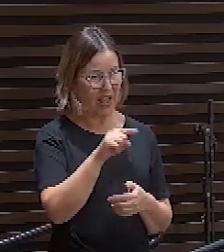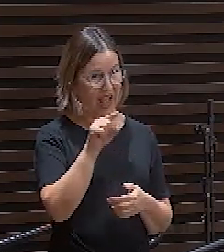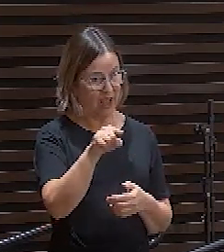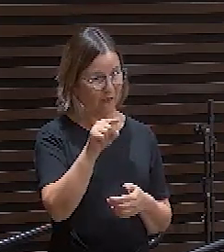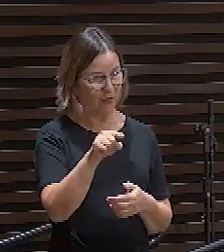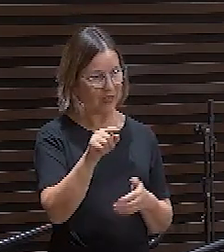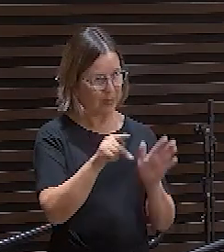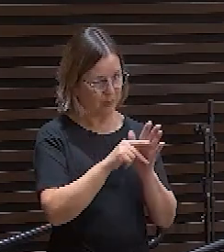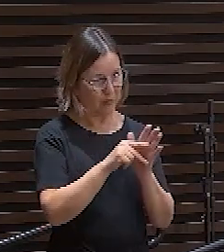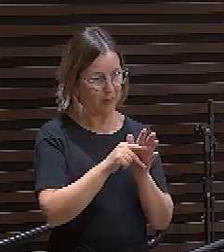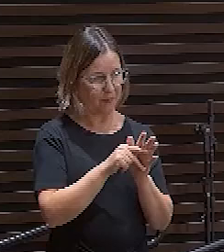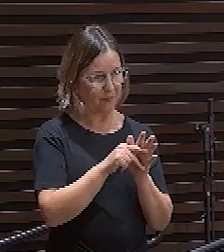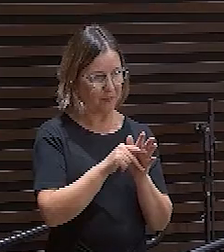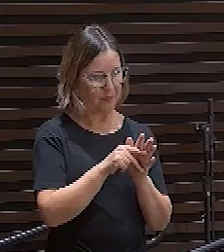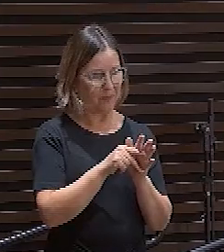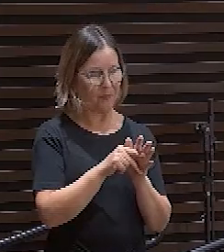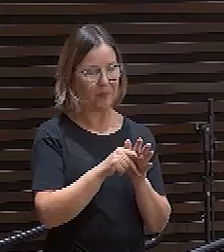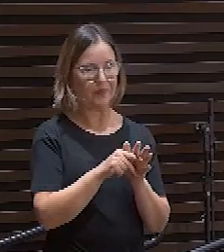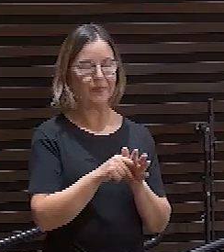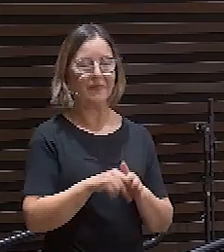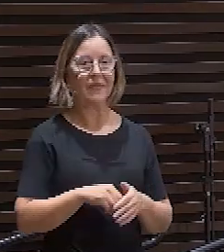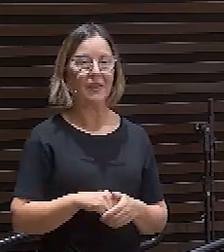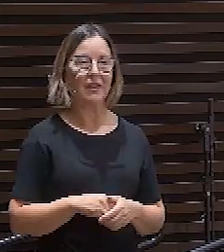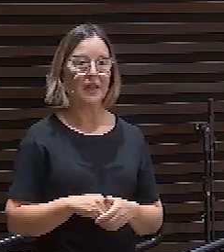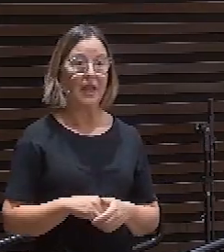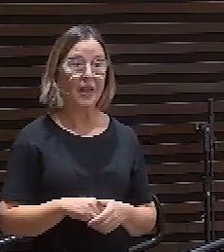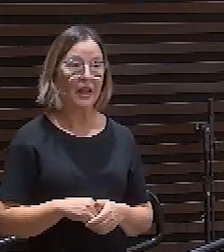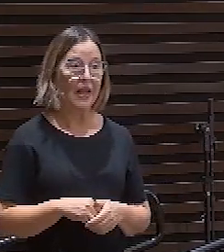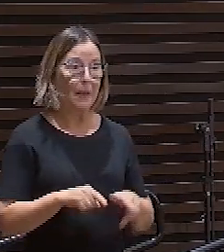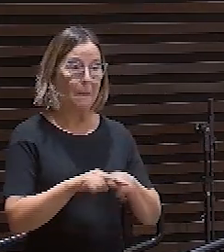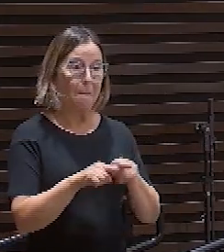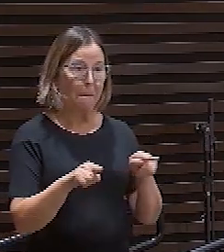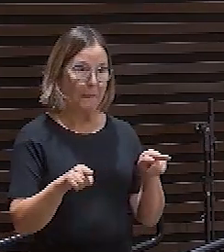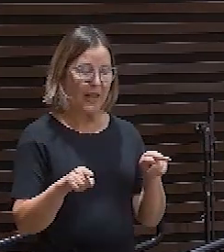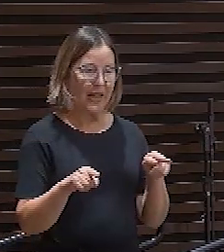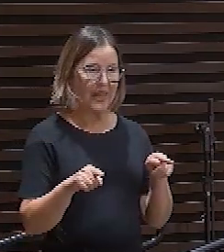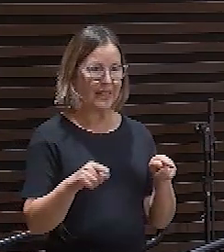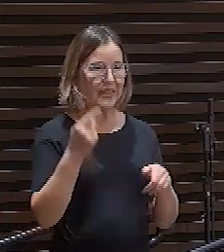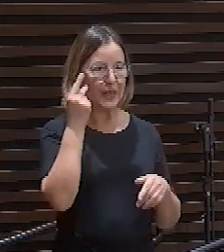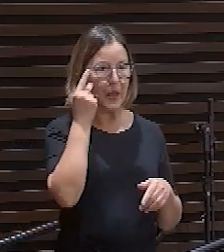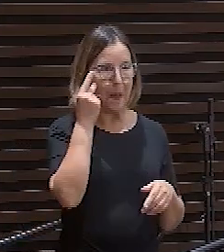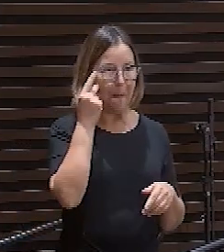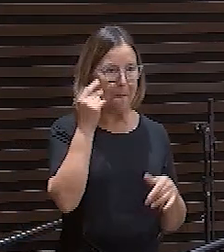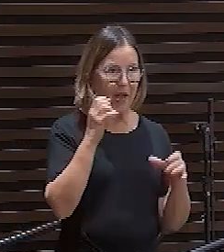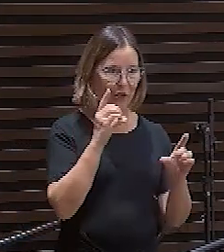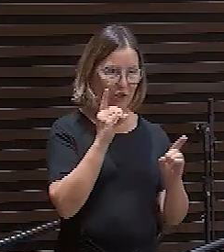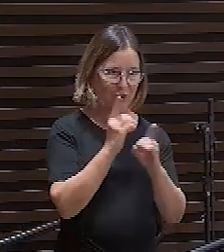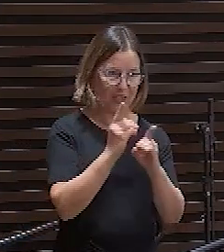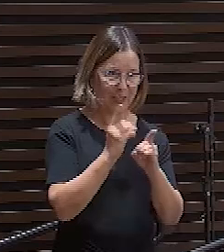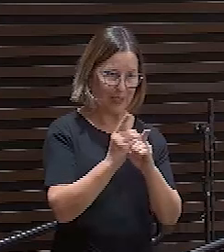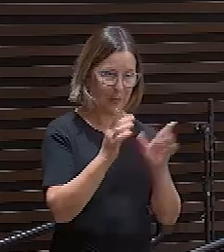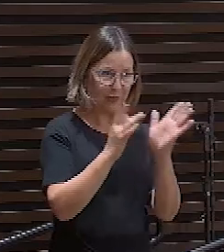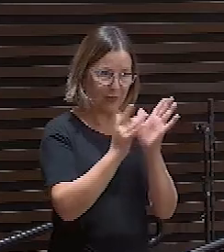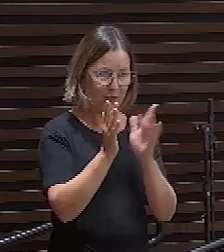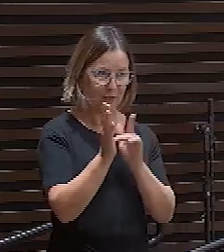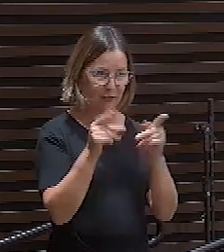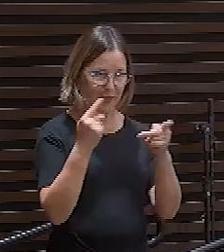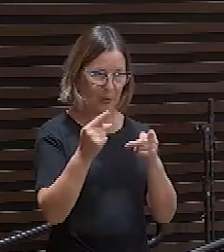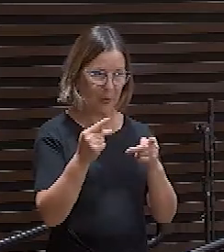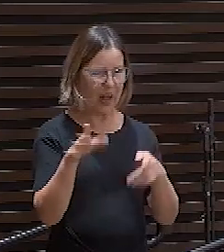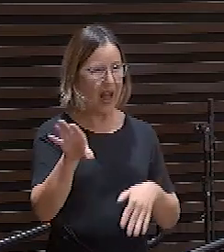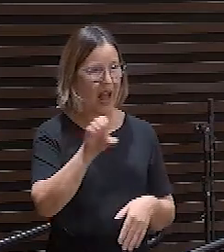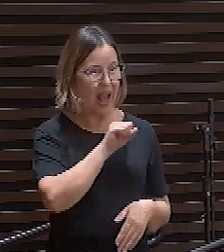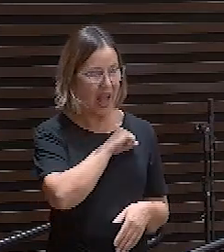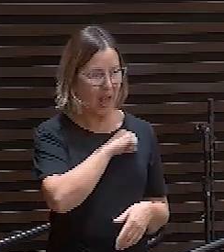ama, você ama o outro como o seu amor. Agora aqui ele muda: que vos ameis uns aos outros, assim como